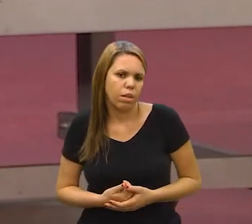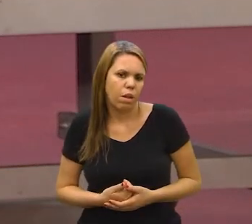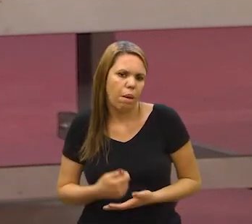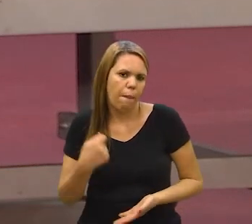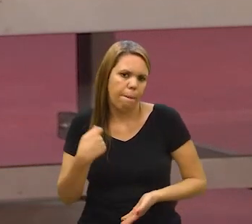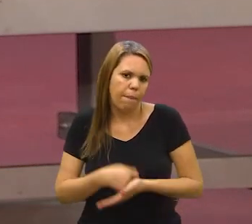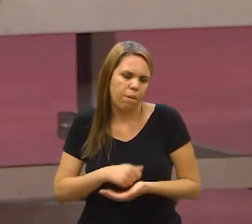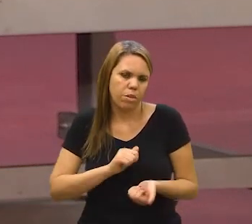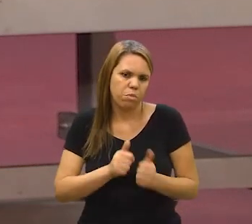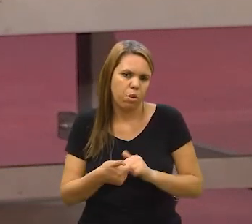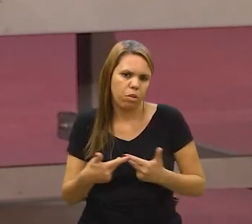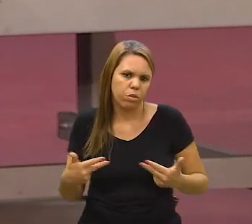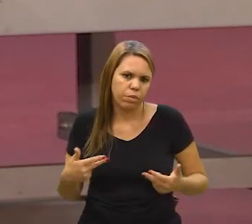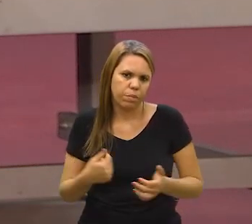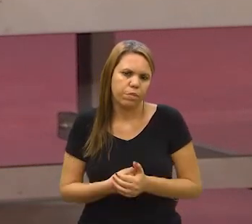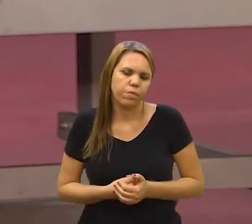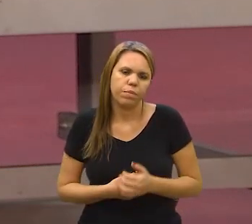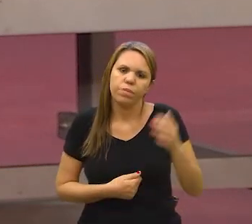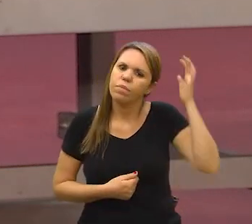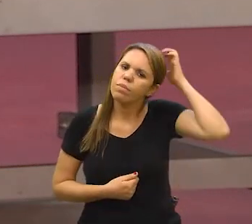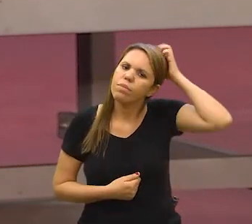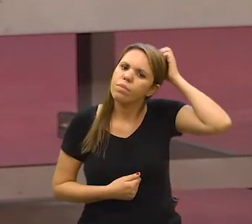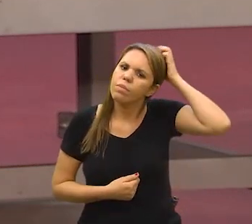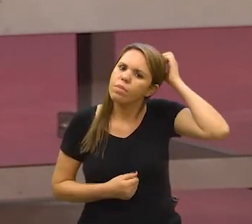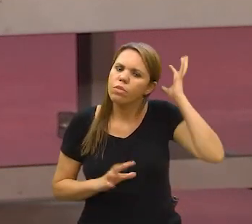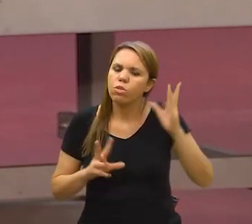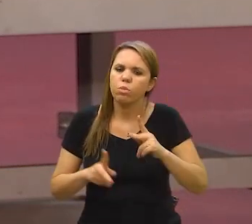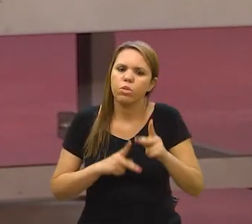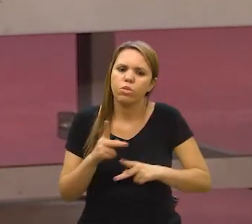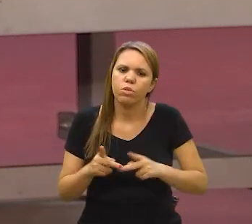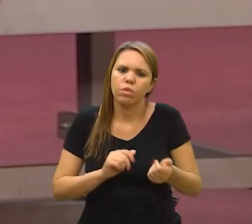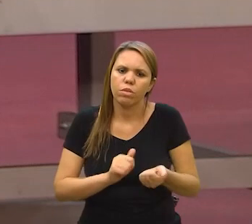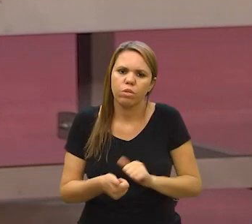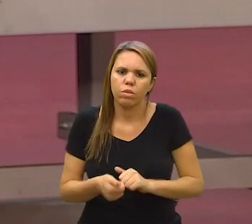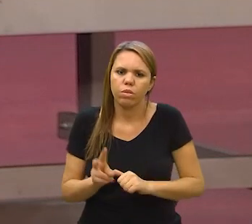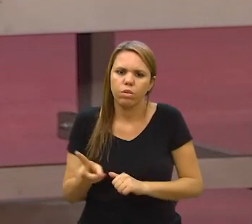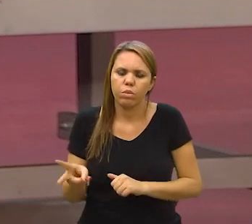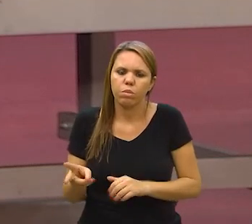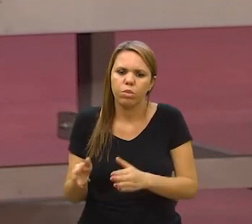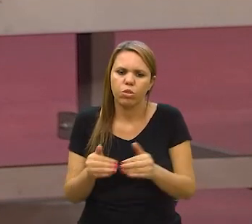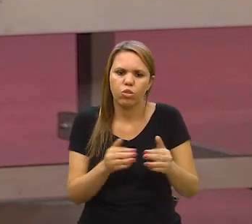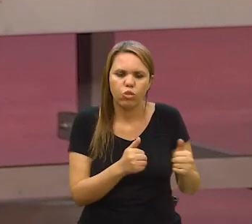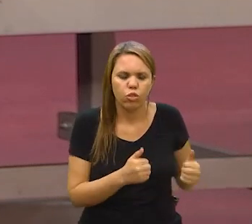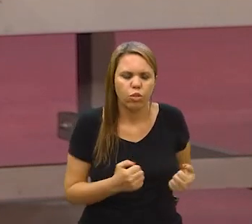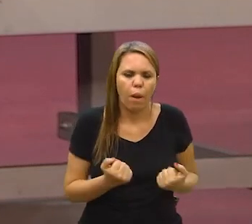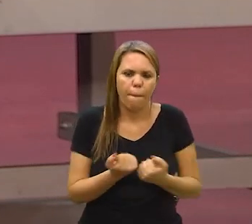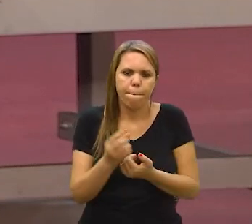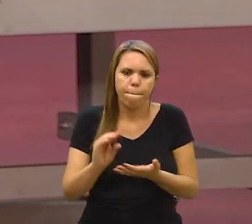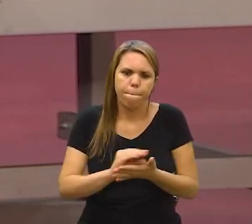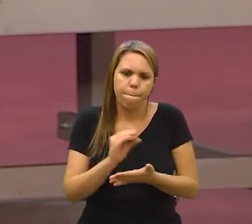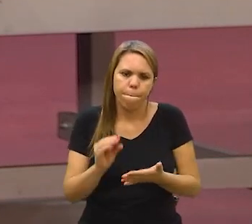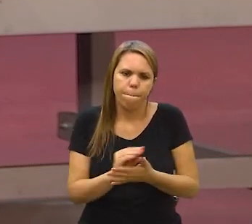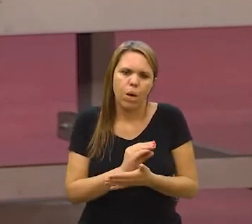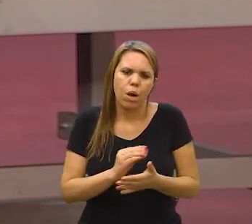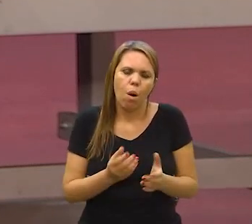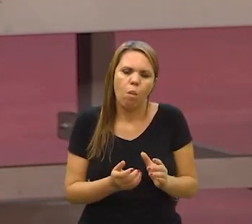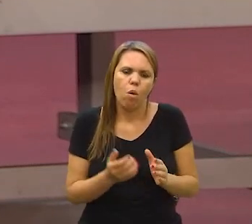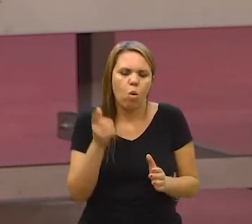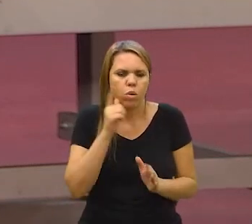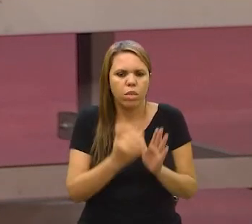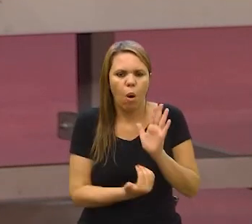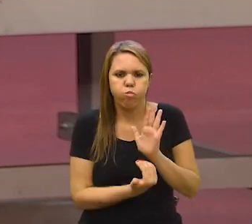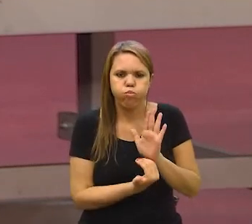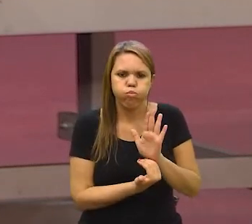o meu suporte, como todo atleta sempre atrás de patrocínio para conseguir aumentar aí